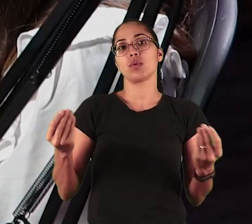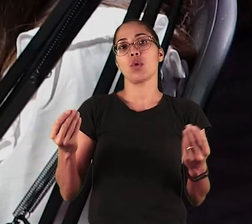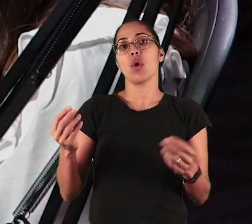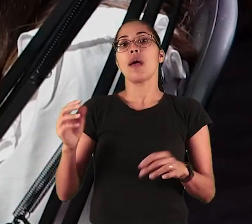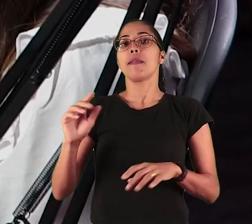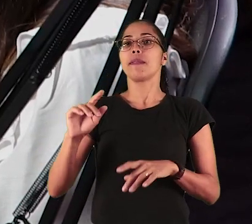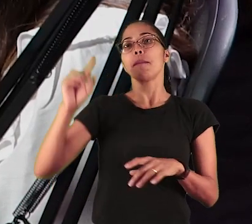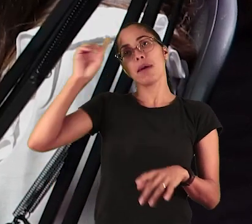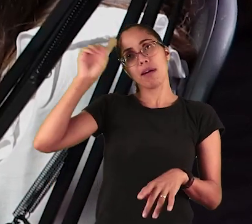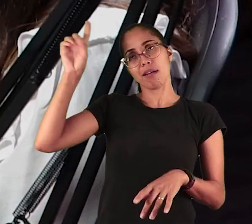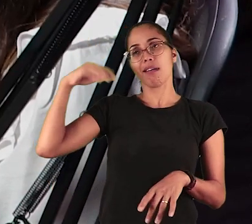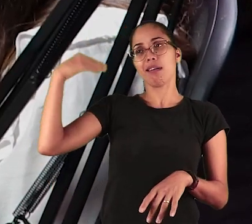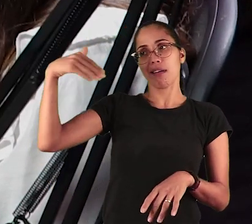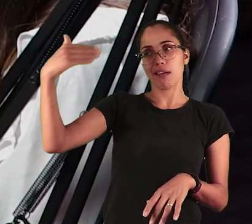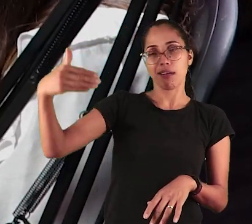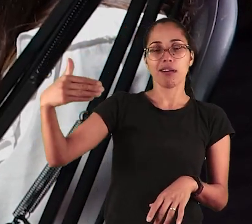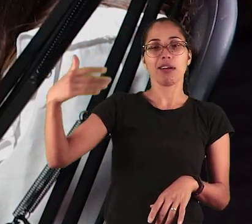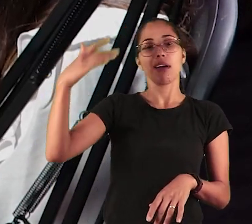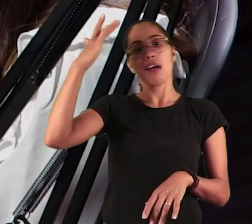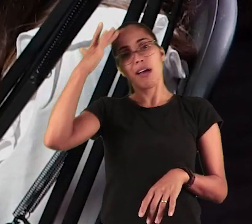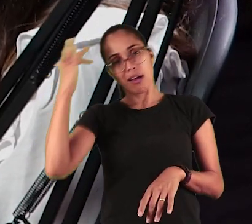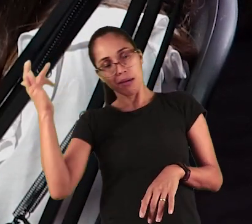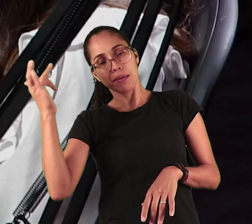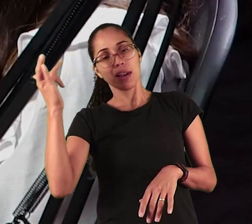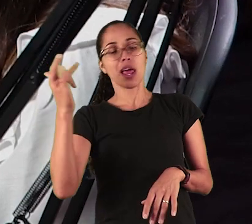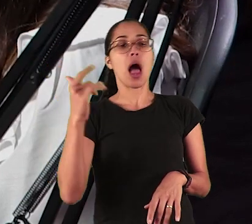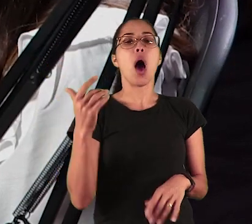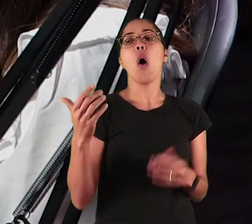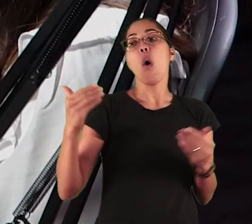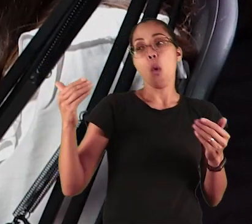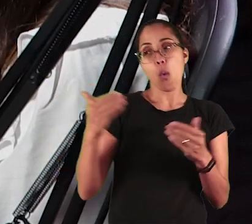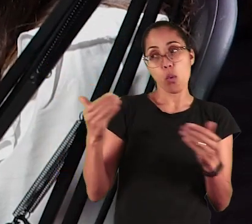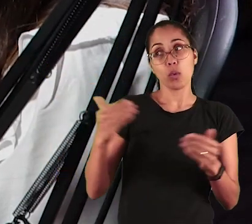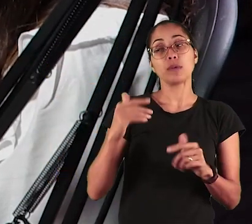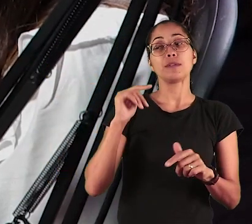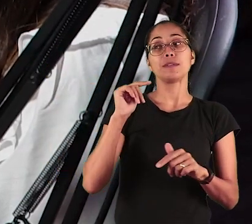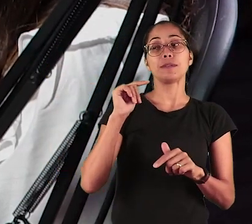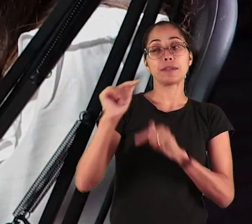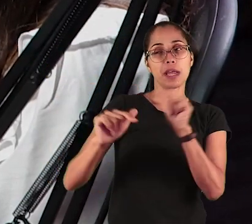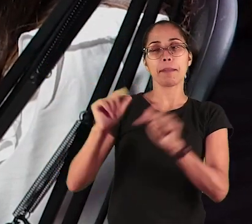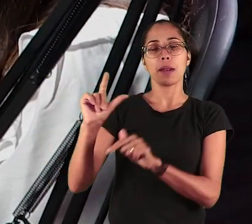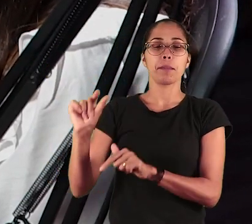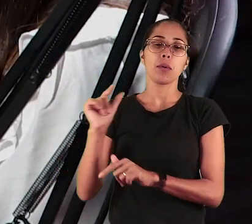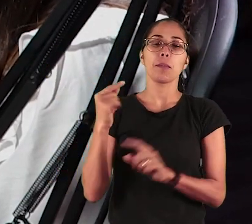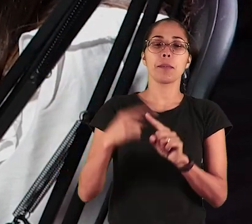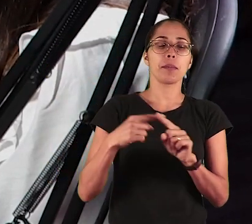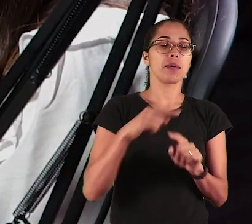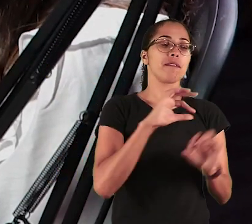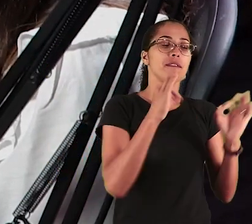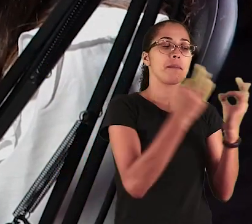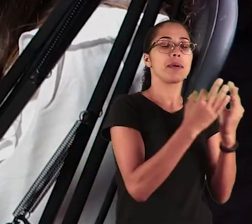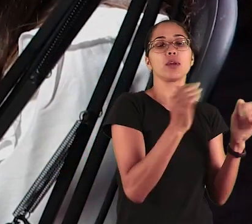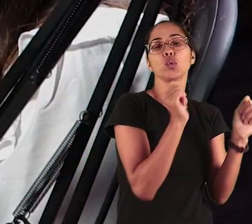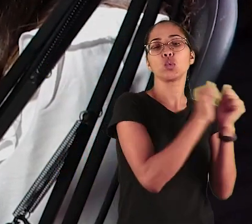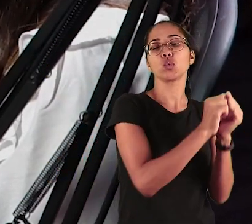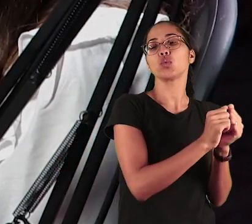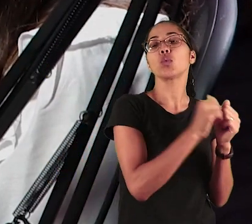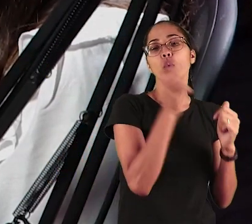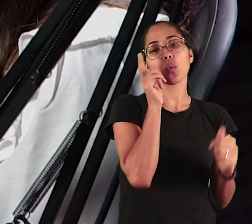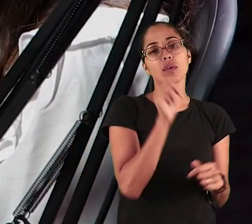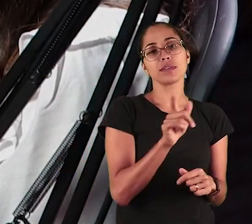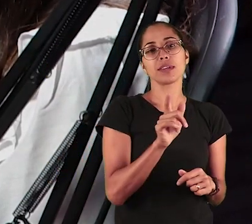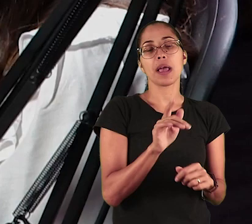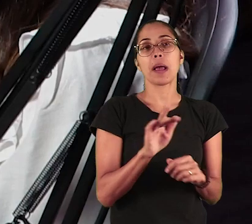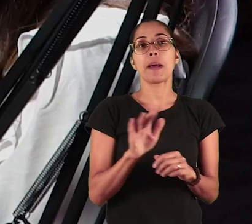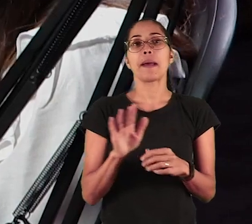dia você vai falar não agora eu tô conseguindo equilibrar melhor porque o trabalho tá me dando uma brecha eu acho que a gente só não pode criar uma atmosfera que mesmo assim